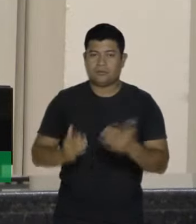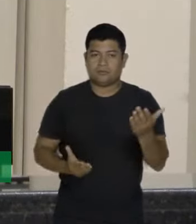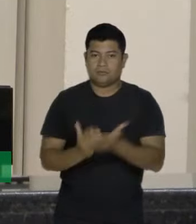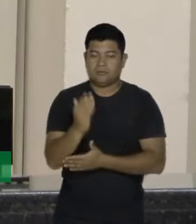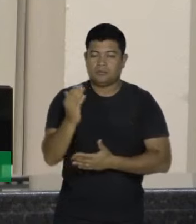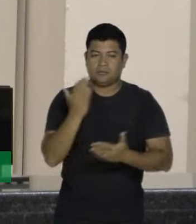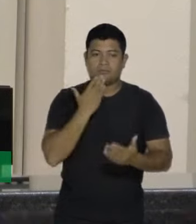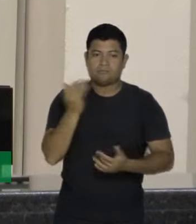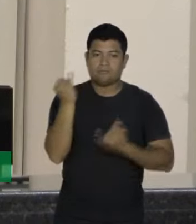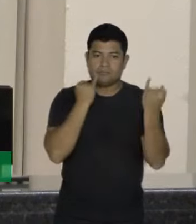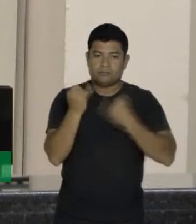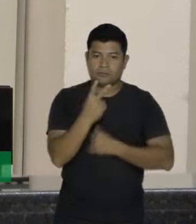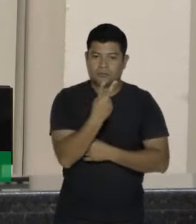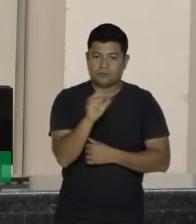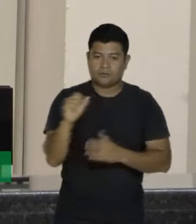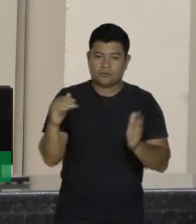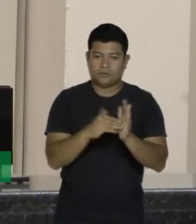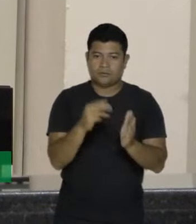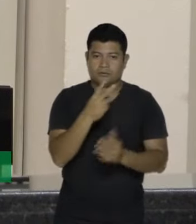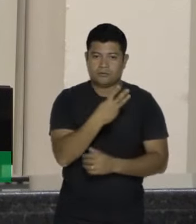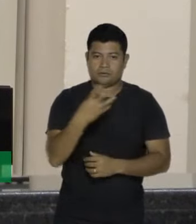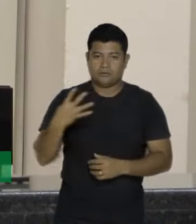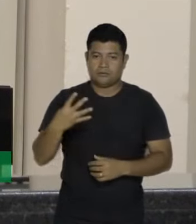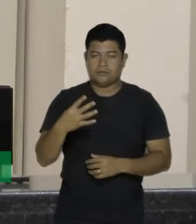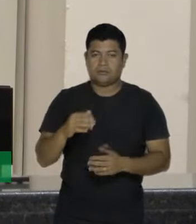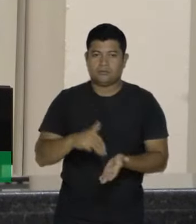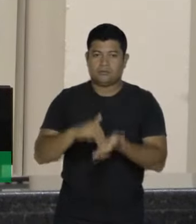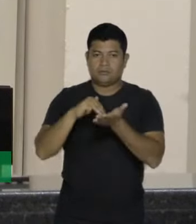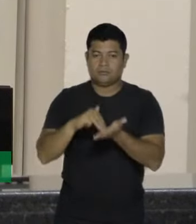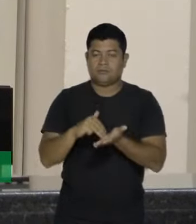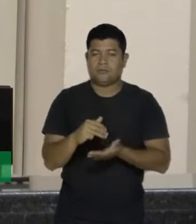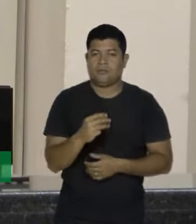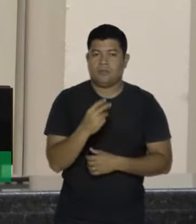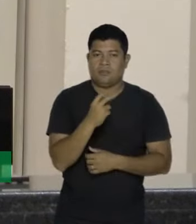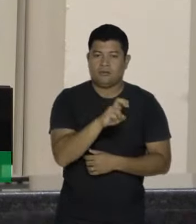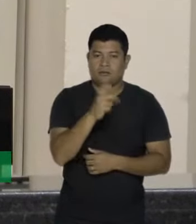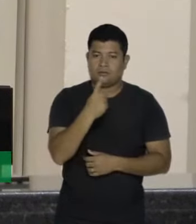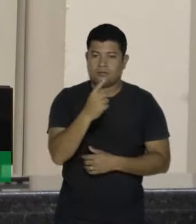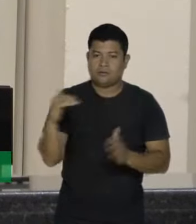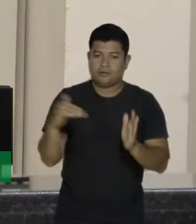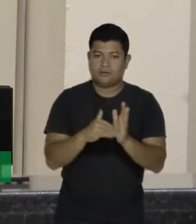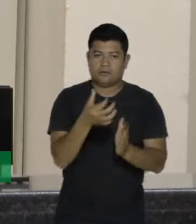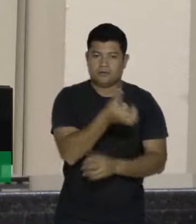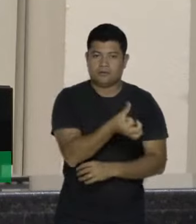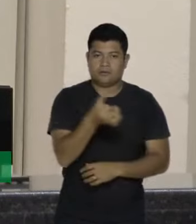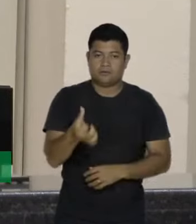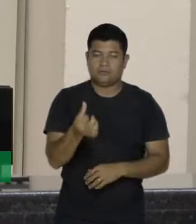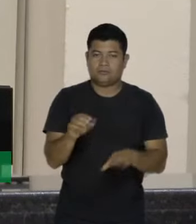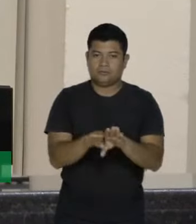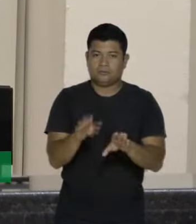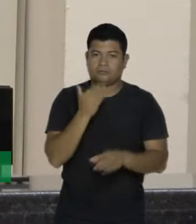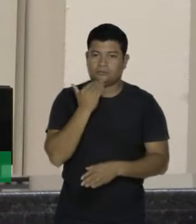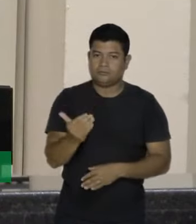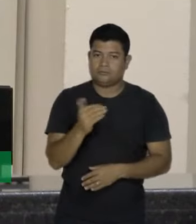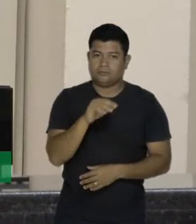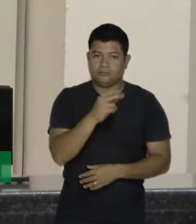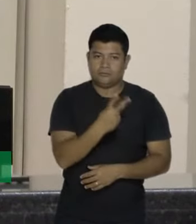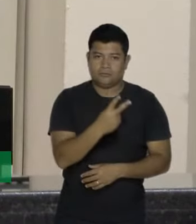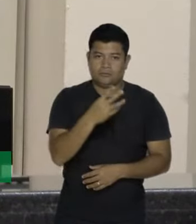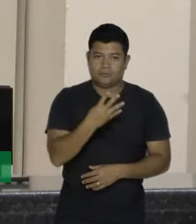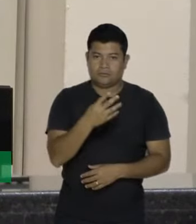informação de 28 a 34, as moções de 51 a 66 e os requerimentos de